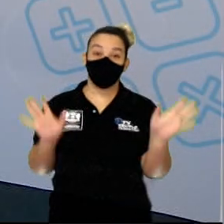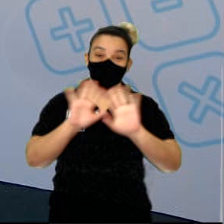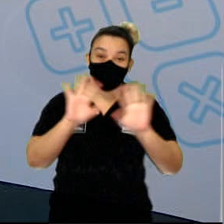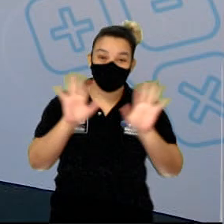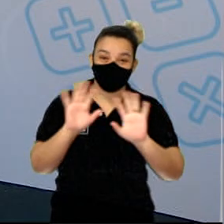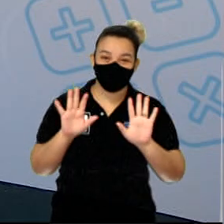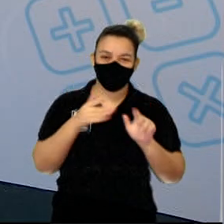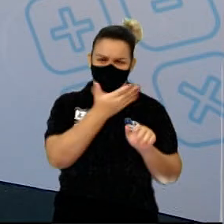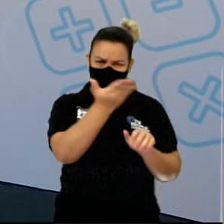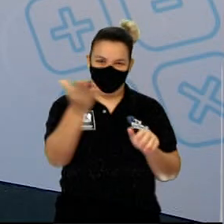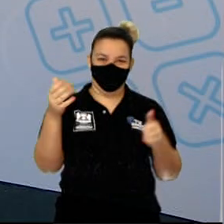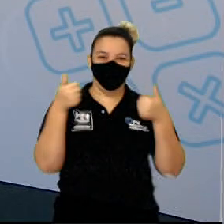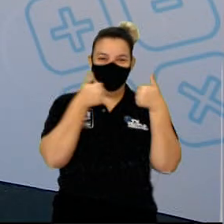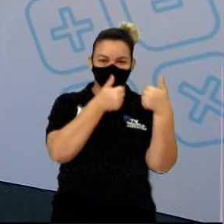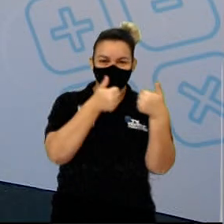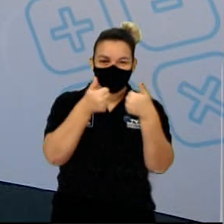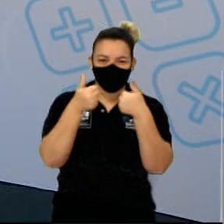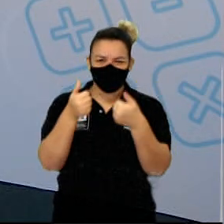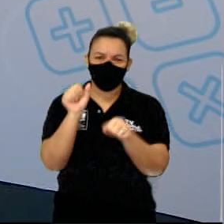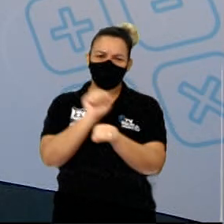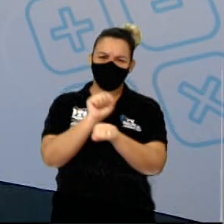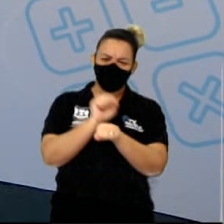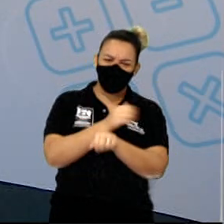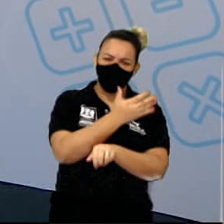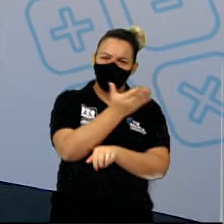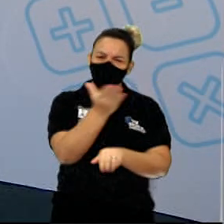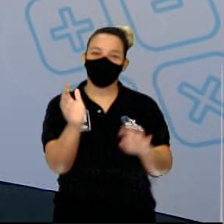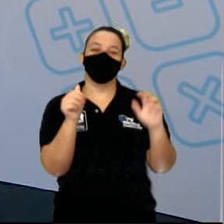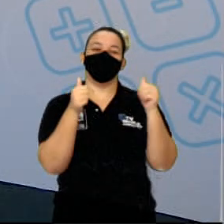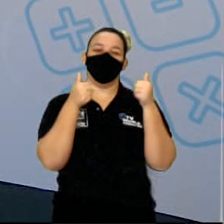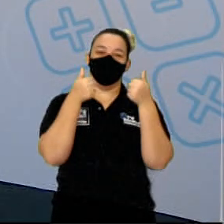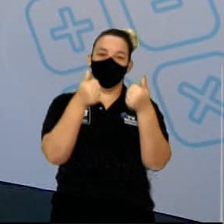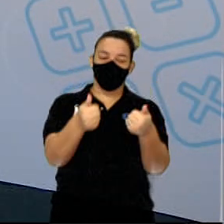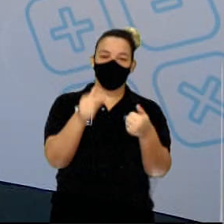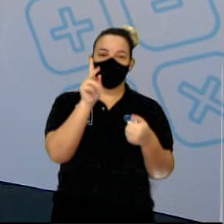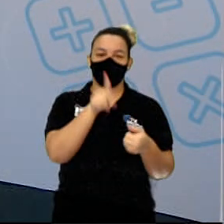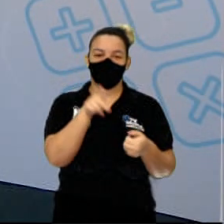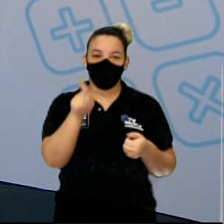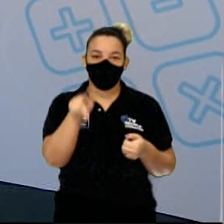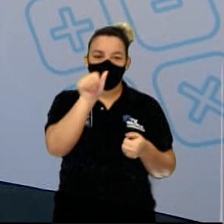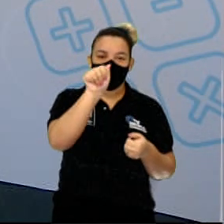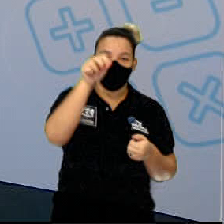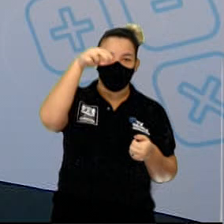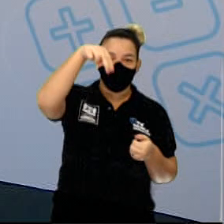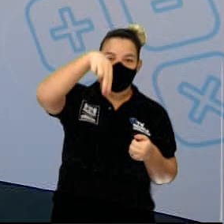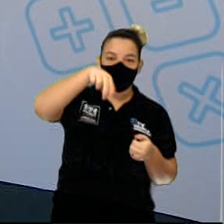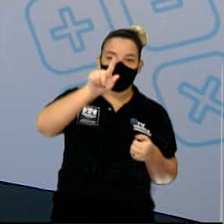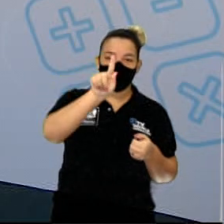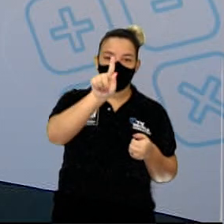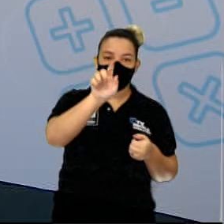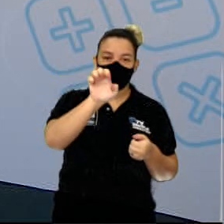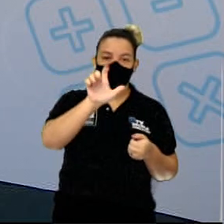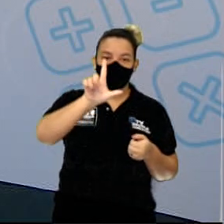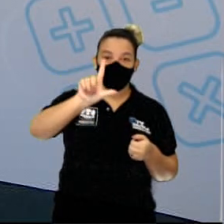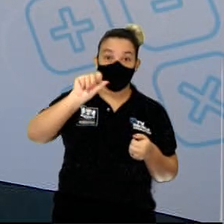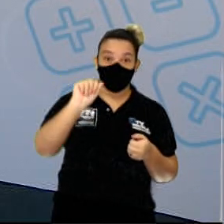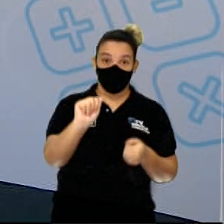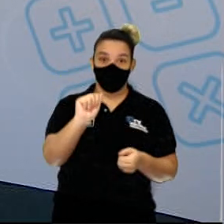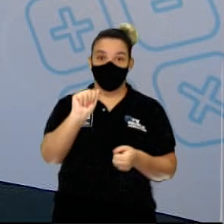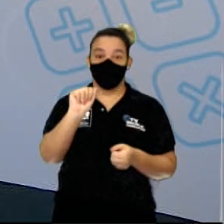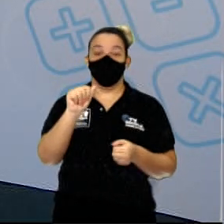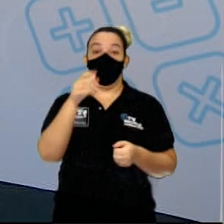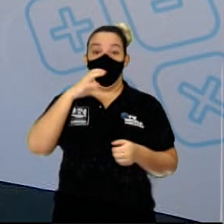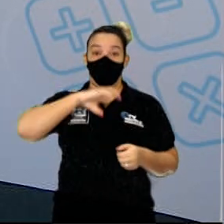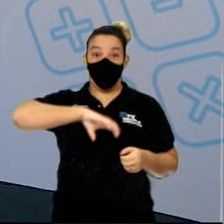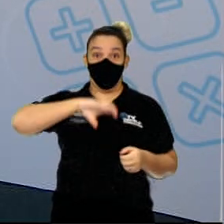Olá, gente, como vocês estão? Espero que todos estejam bem. Eu sou a professora Ângela Carvalho, de Língua Portuguesa, e esta aula é